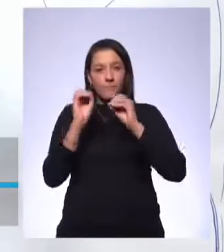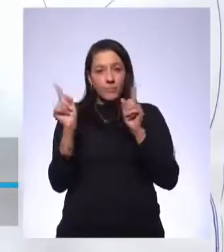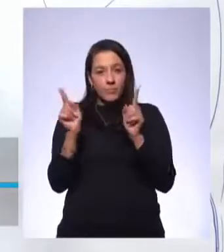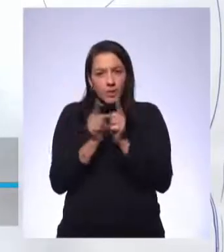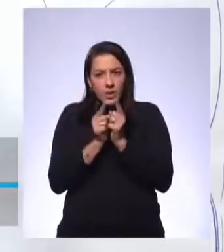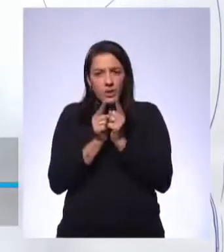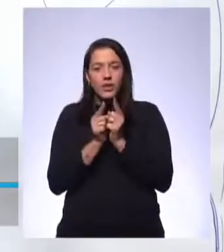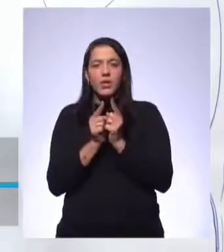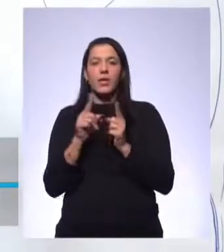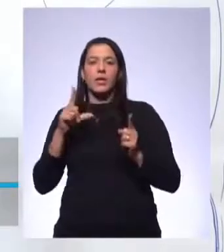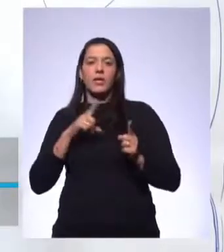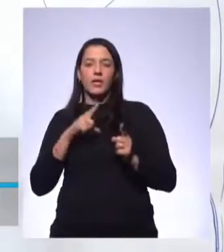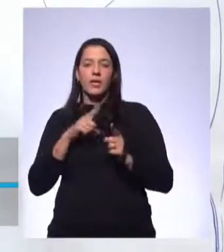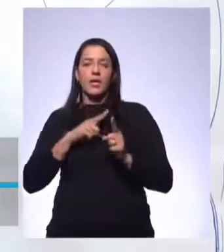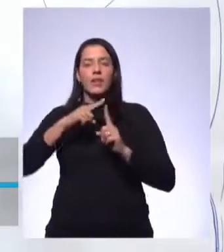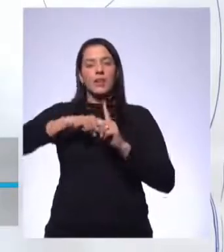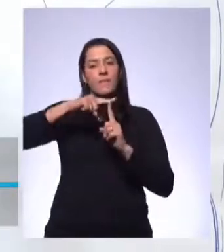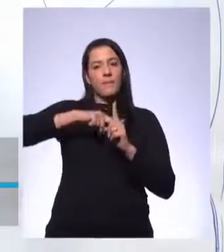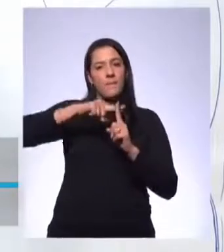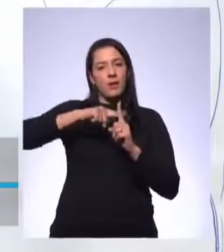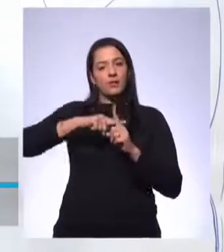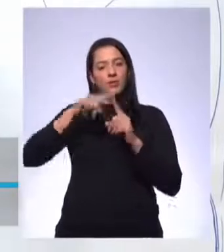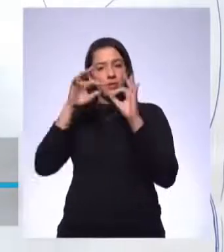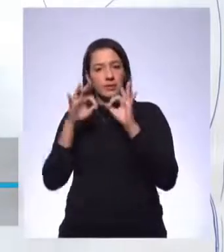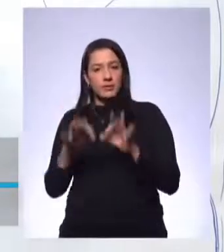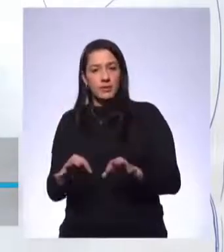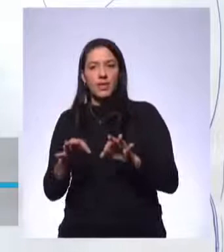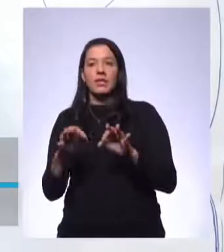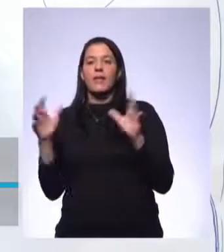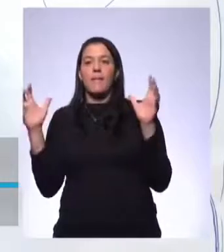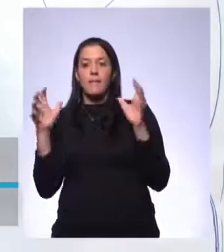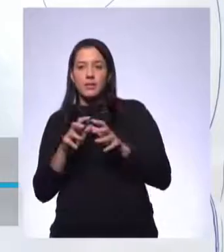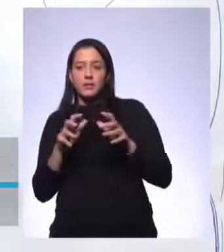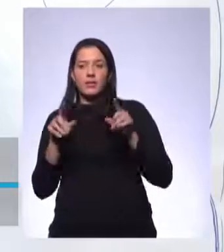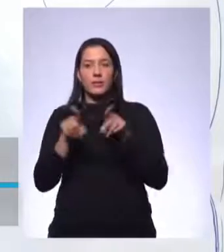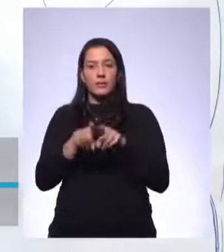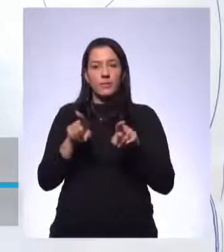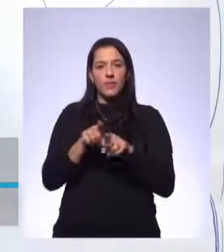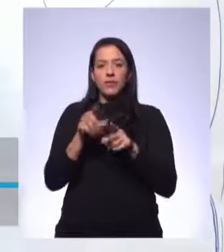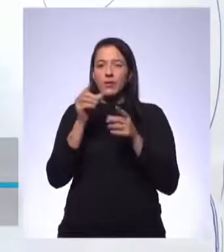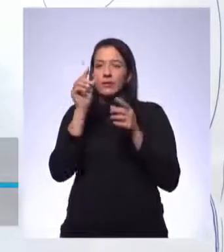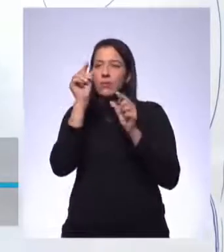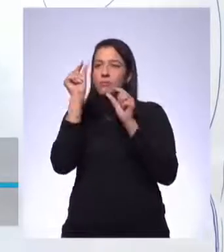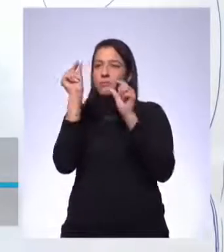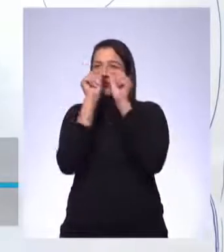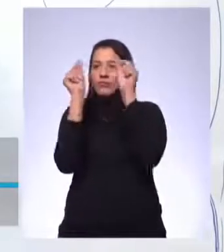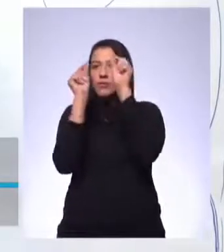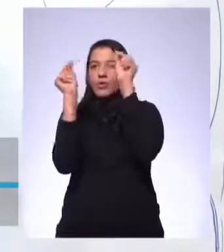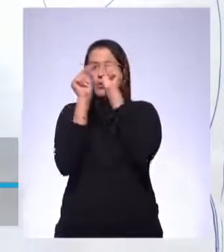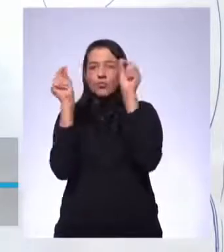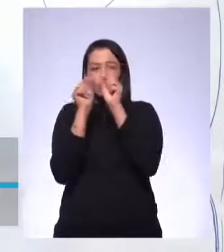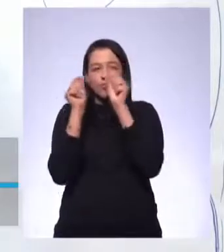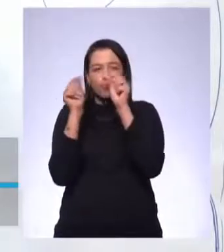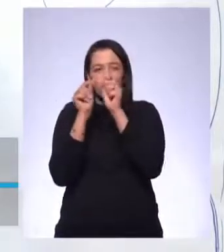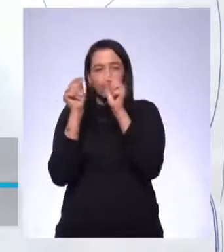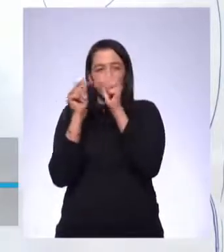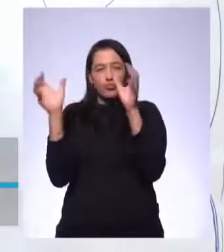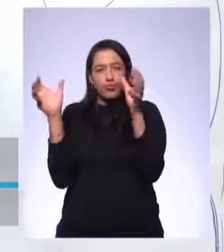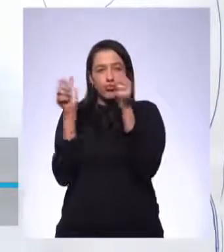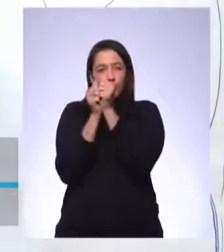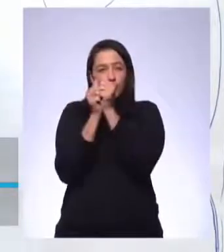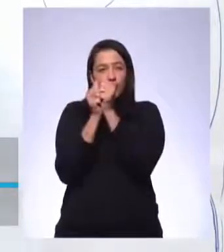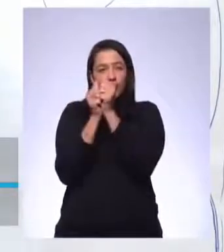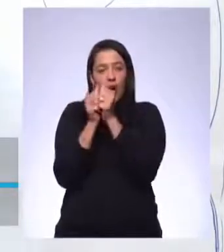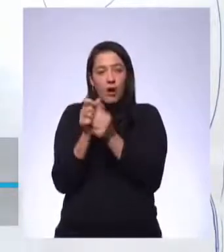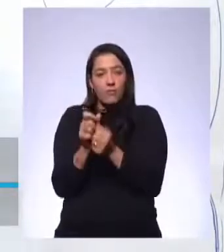que a temperatura é adequada e a pressão também, essas gotículas muito pequenininhas podem se juntar, formar uma gota maior e